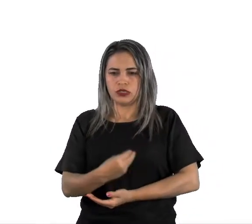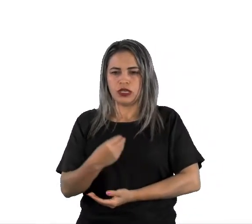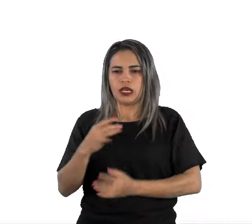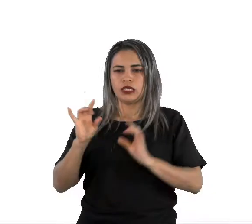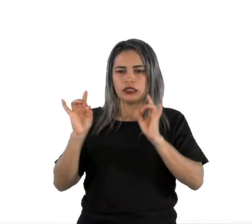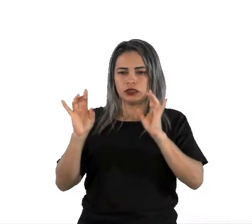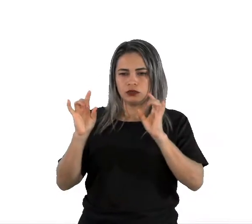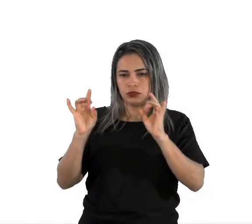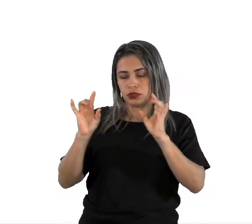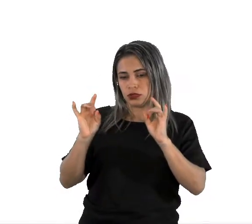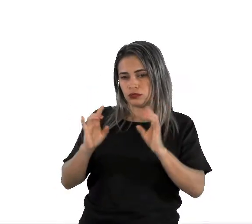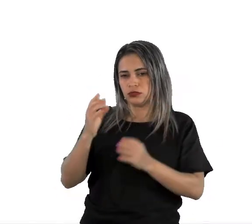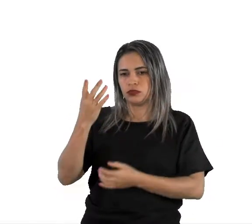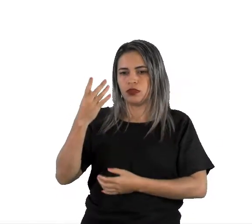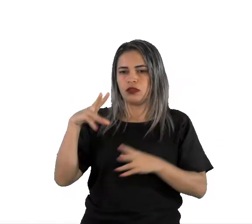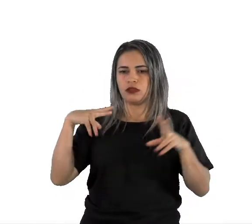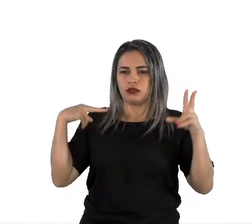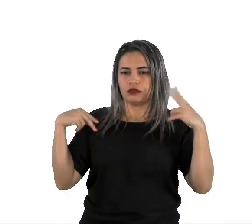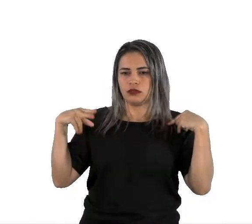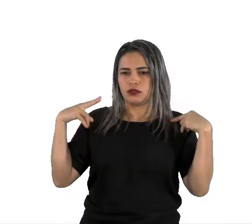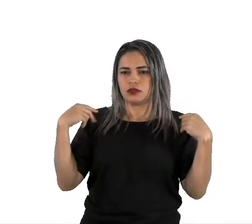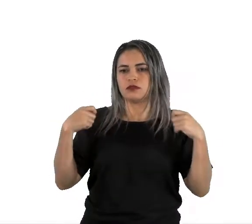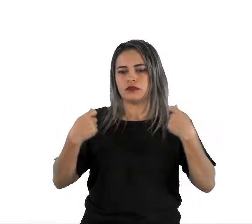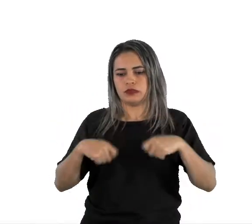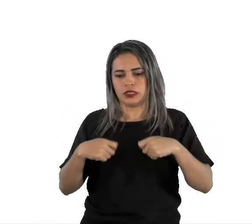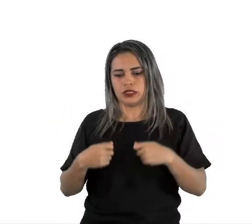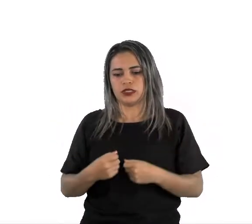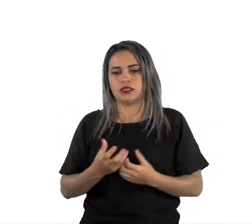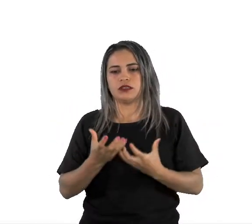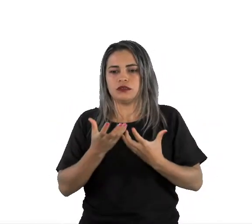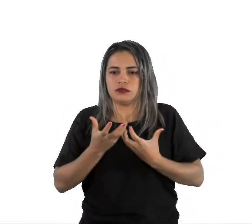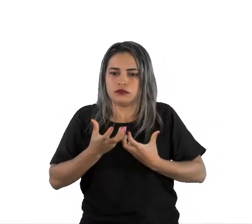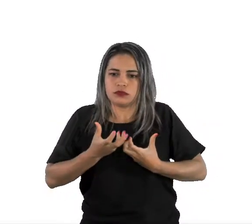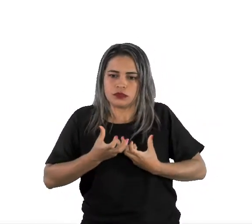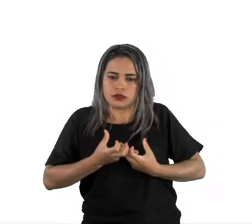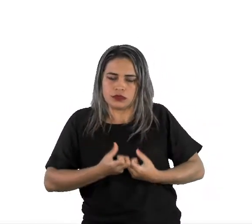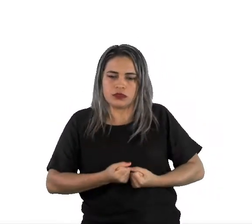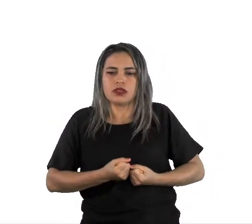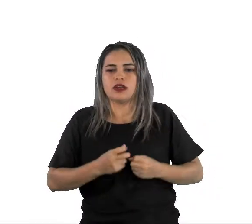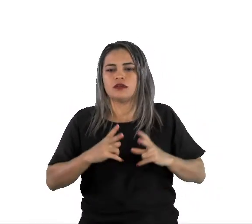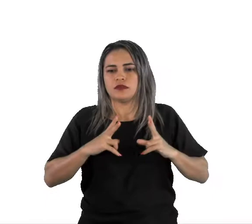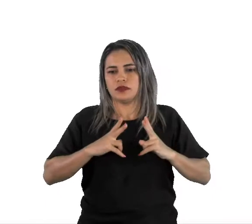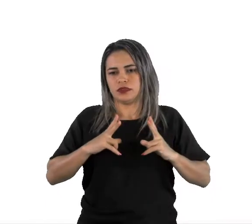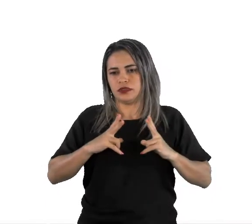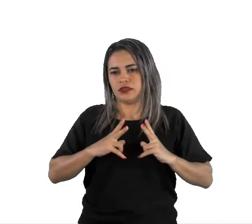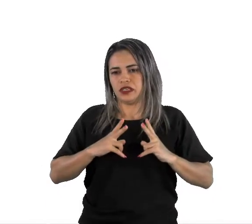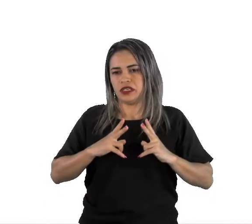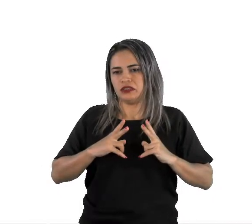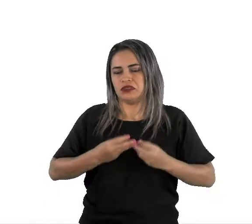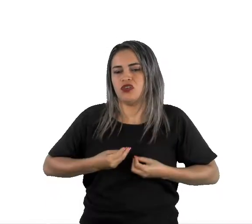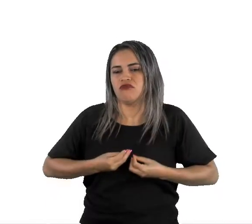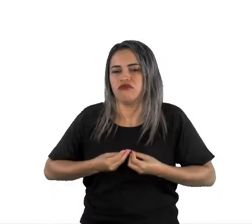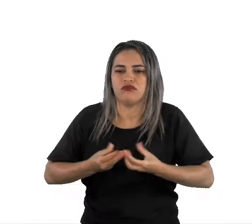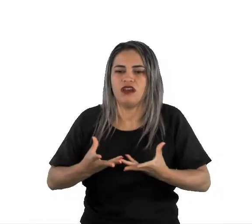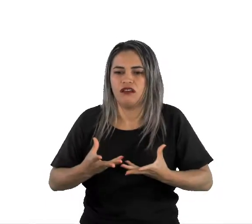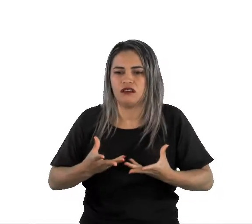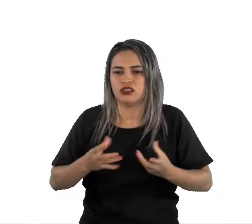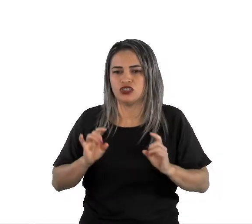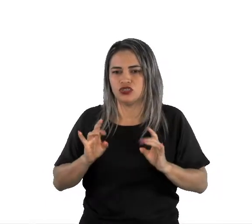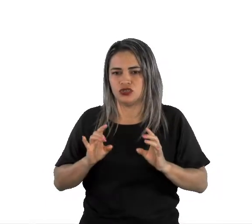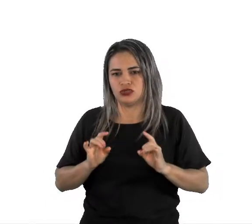especialmente adolescentes, devem merecer o direito à privacidade. Ela não deve ser